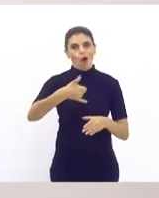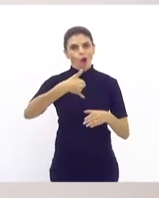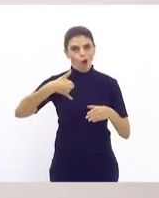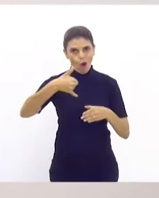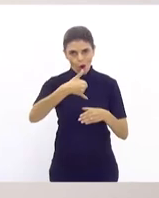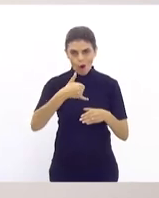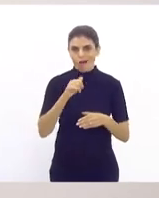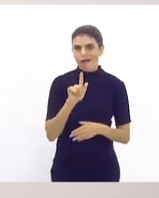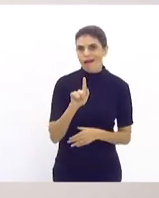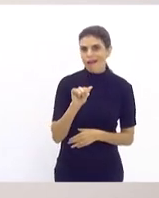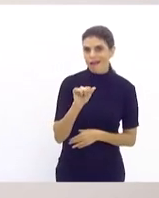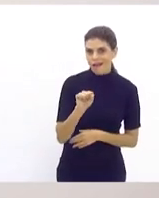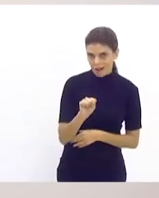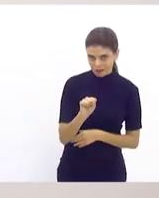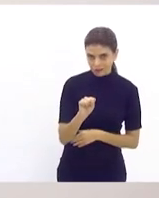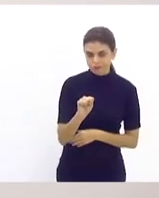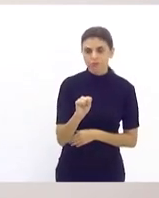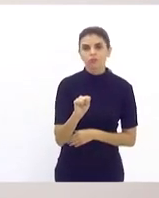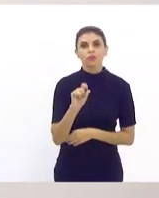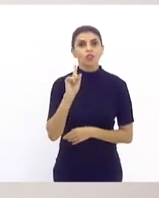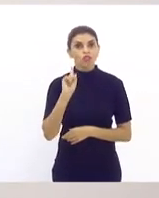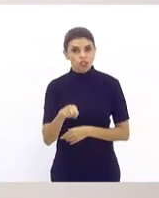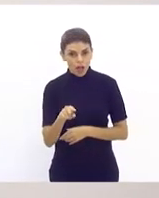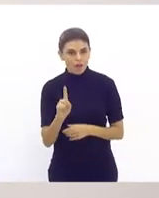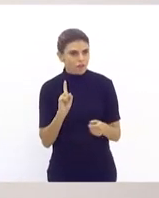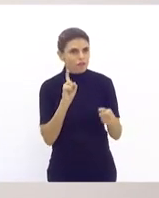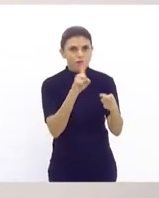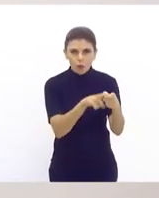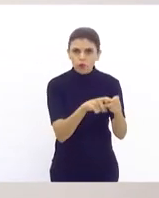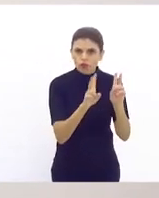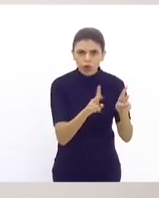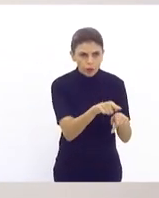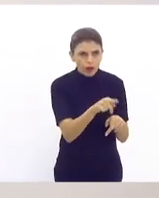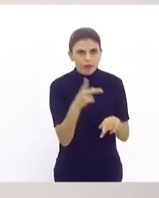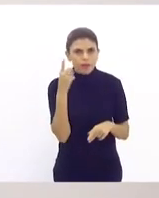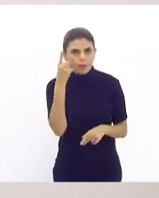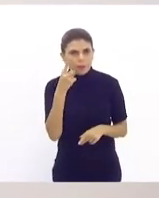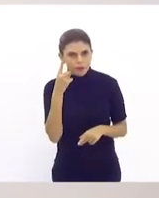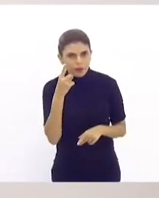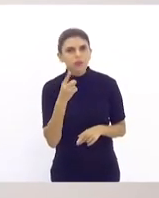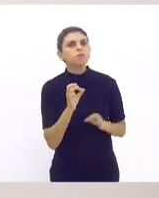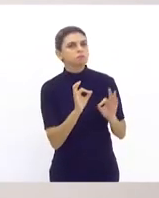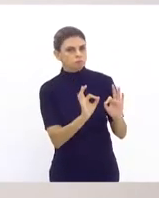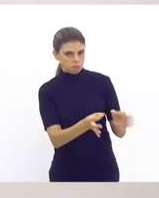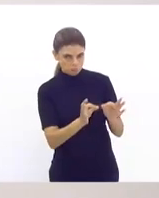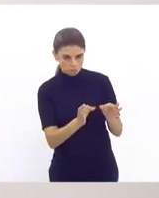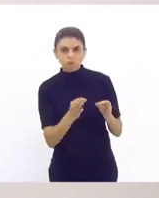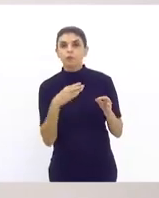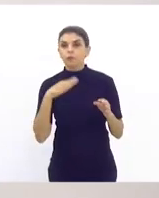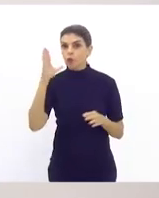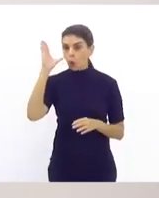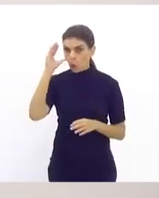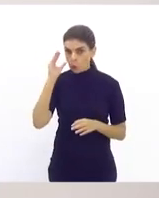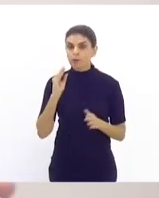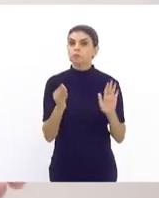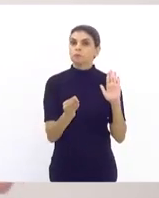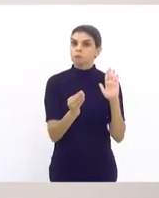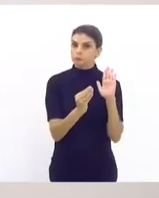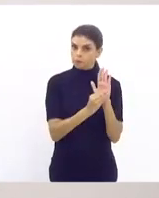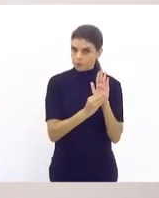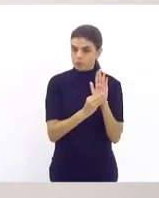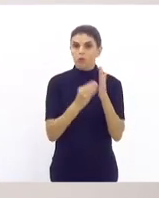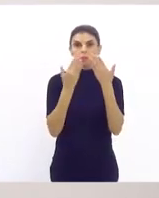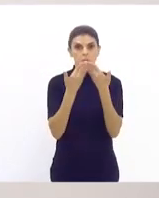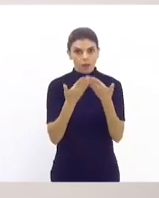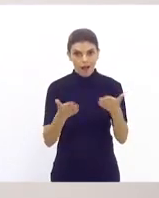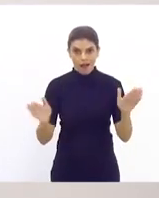foi voltado para o segmento de offshore, não é isso, deputado? Então, em que pese eu observar que ele foi colocado de maneira ampla